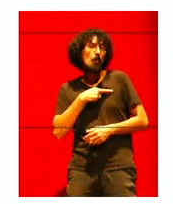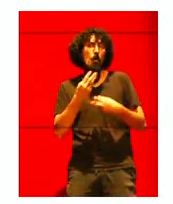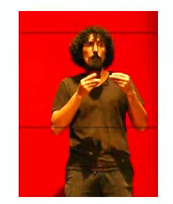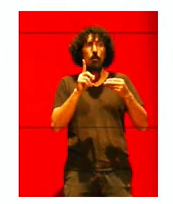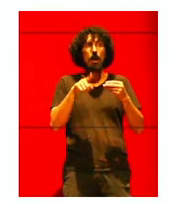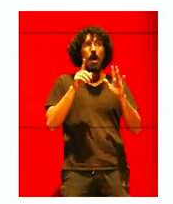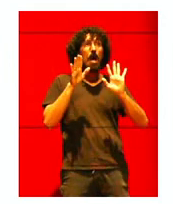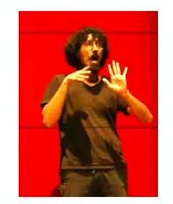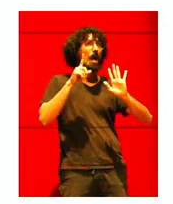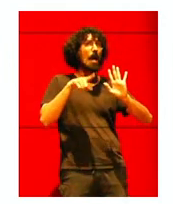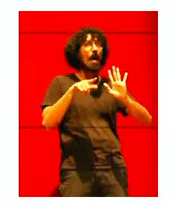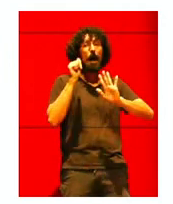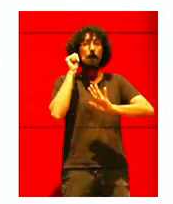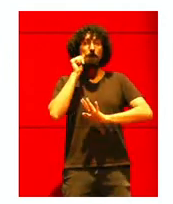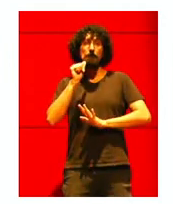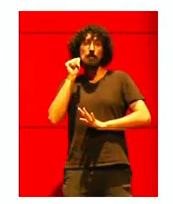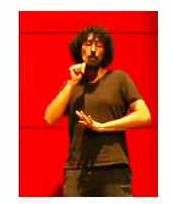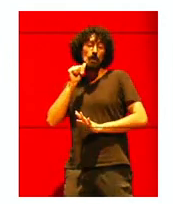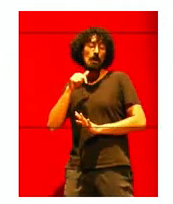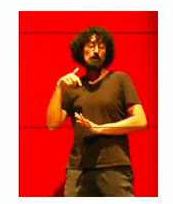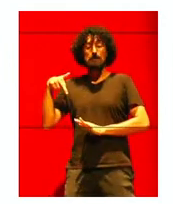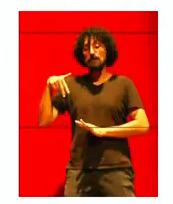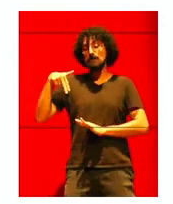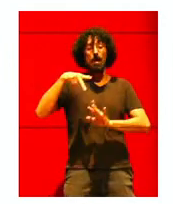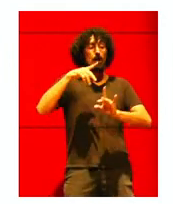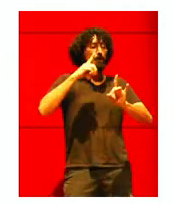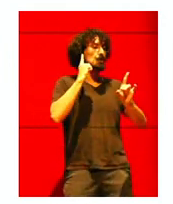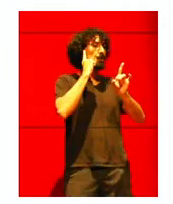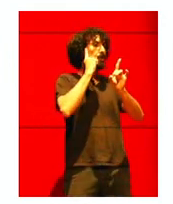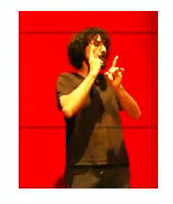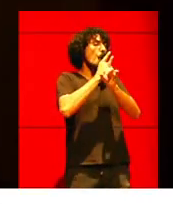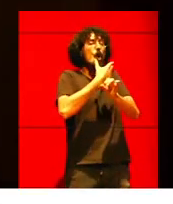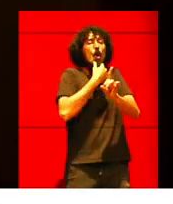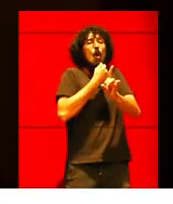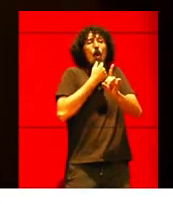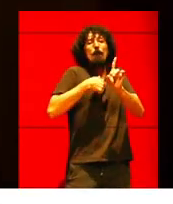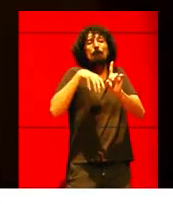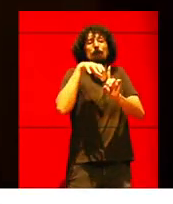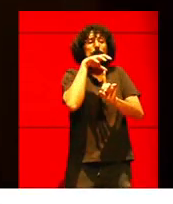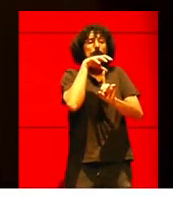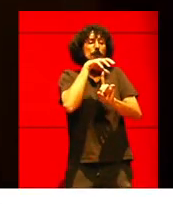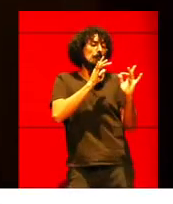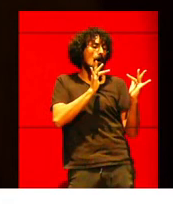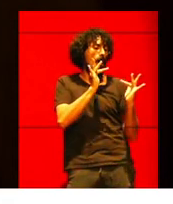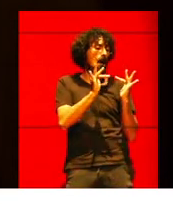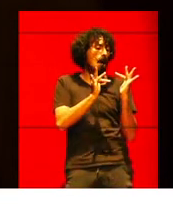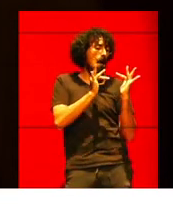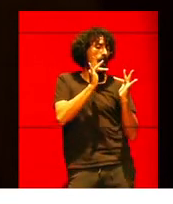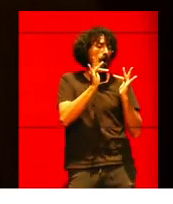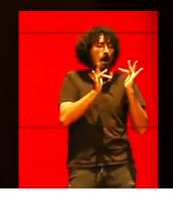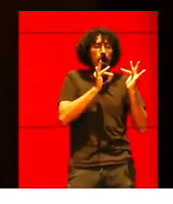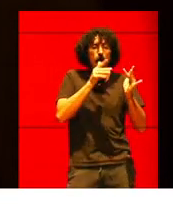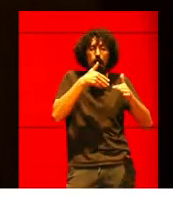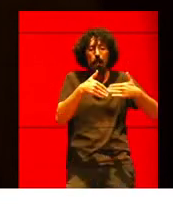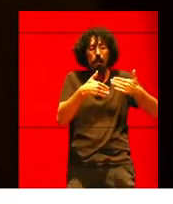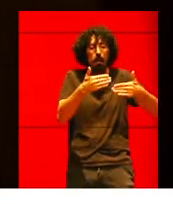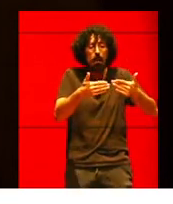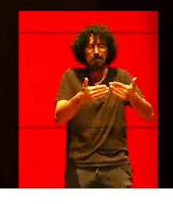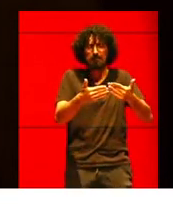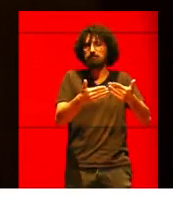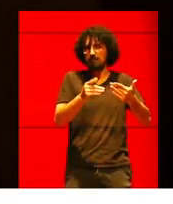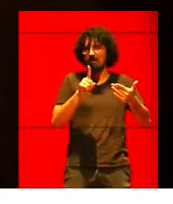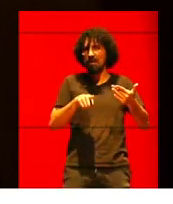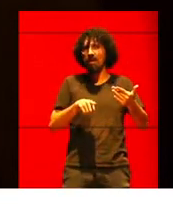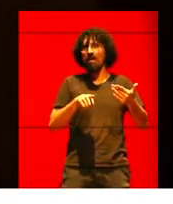Ele vai aparecer no cavalo branco e tal, aí o menino sonha com a herdeira, né? Tomara que ela seja herdeira,